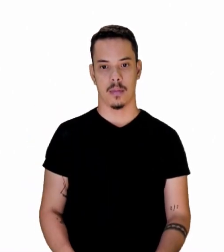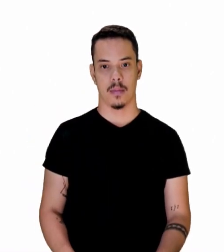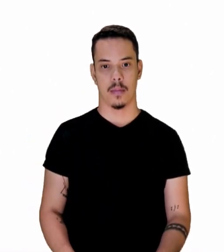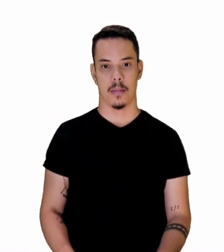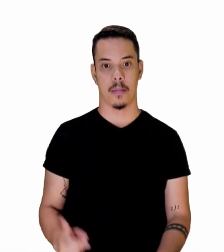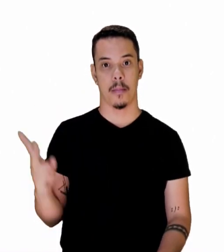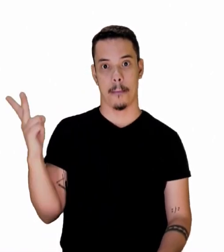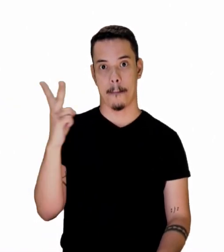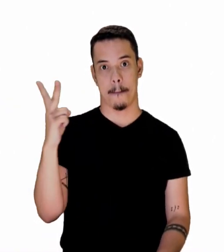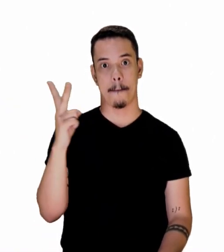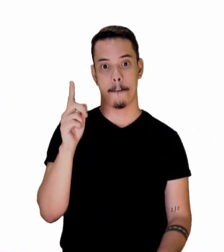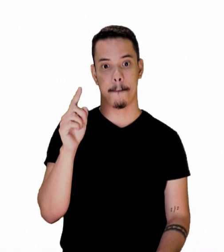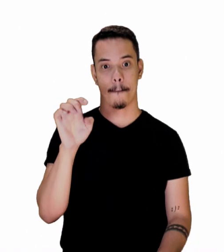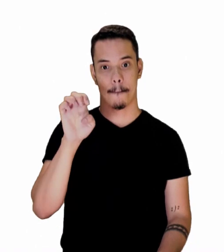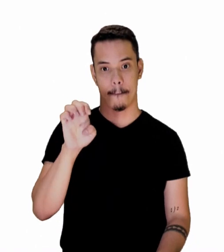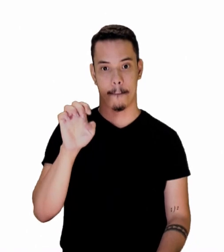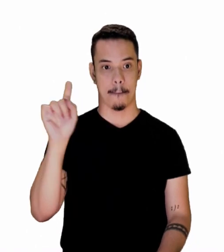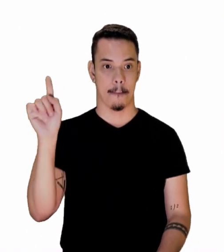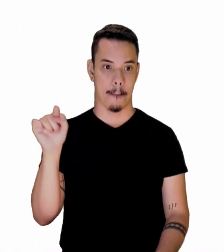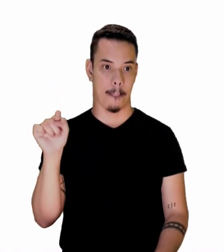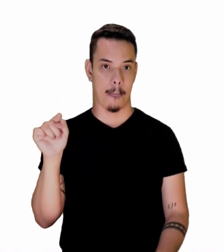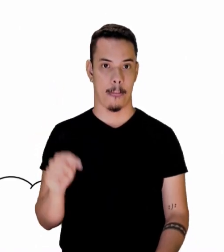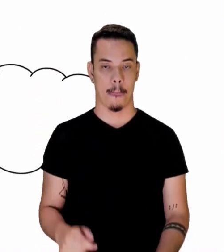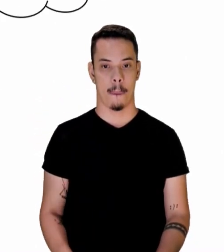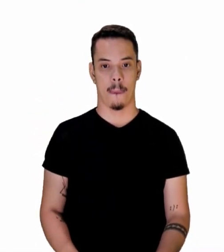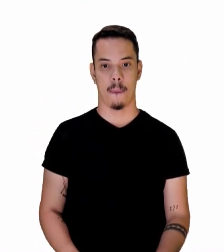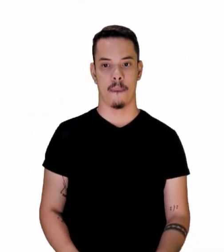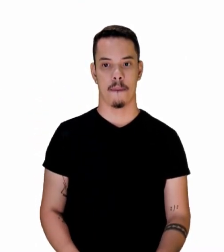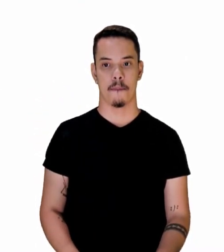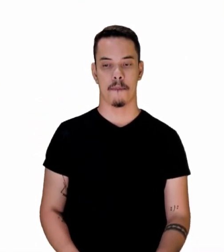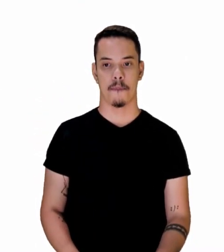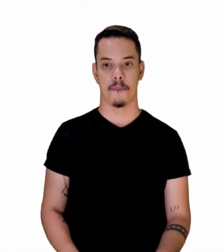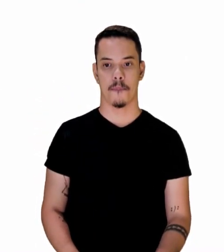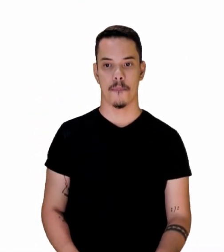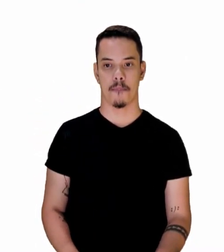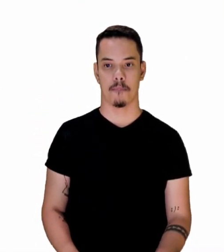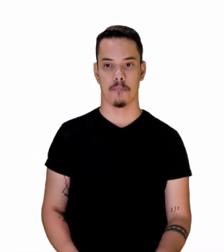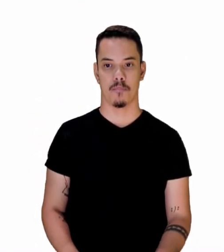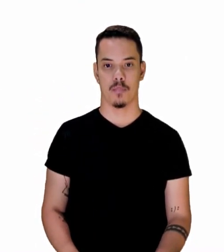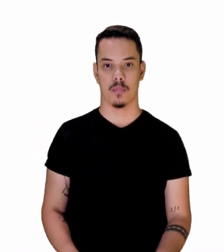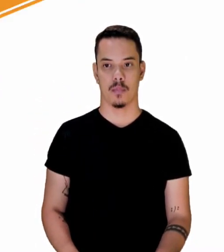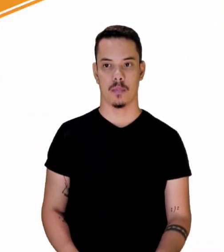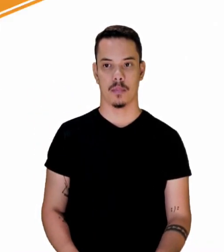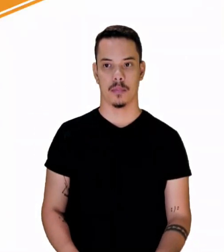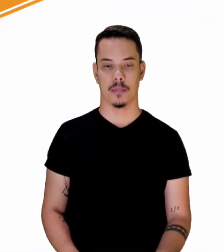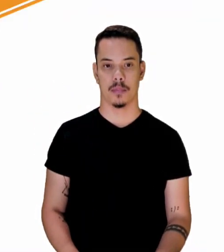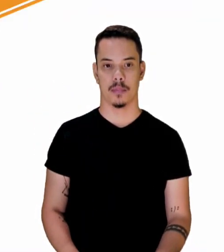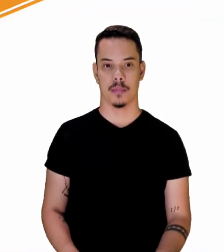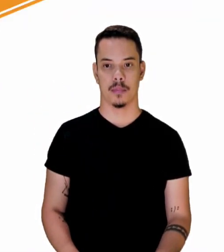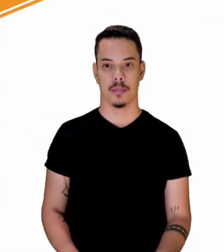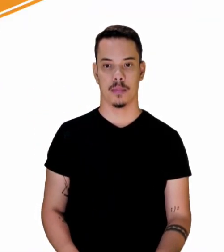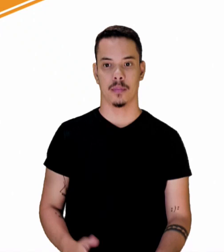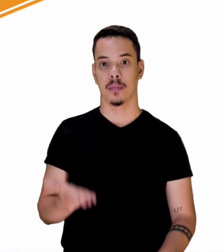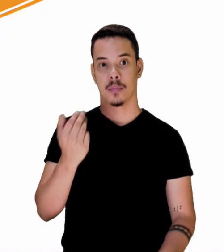duas são aceitas. Belezinha? Muito fácil. Vamos lá, dando sequência aqui na questão